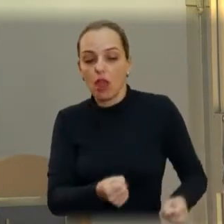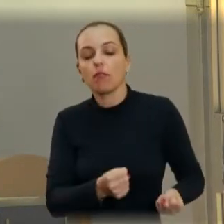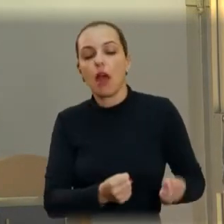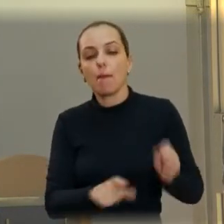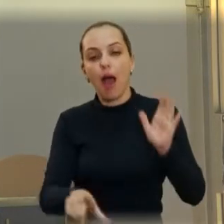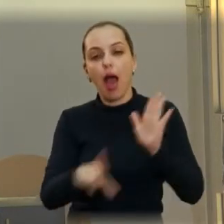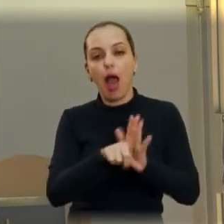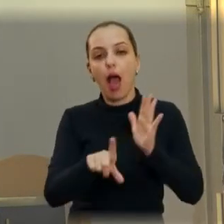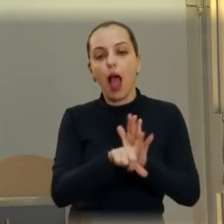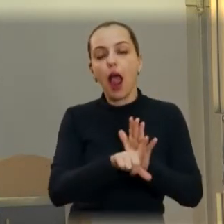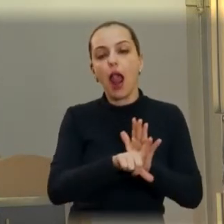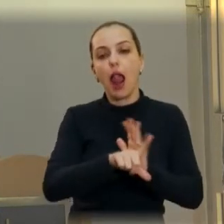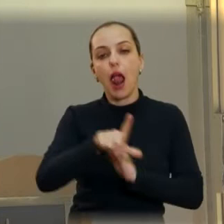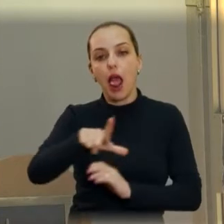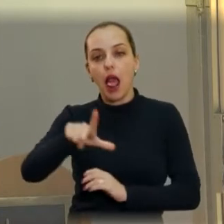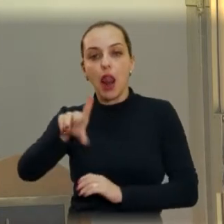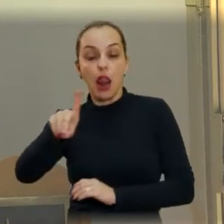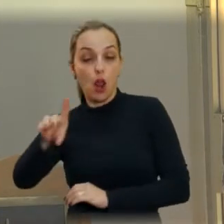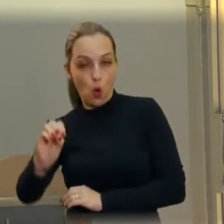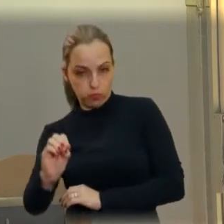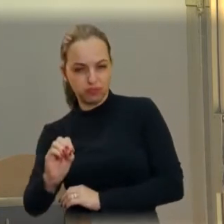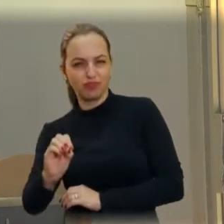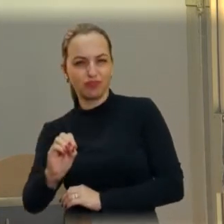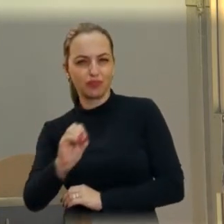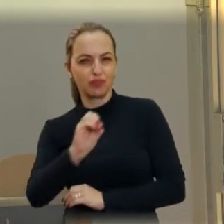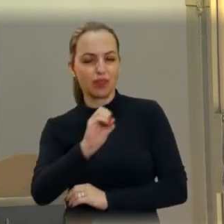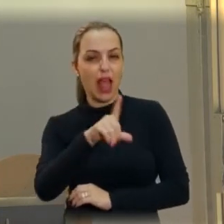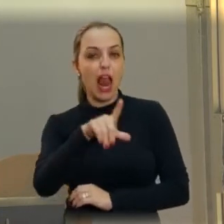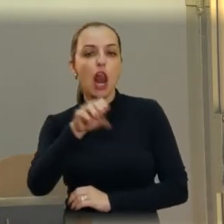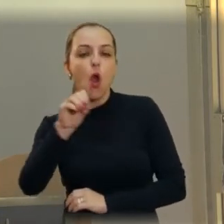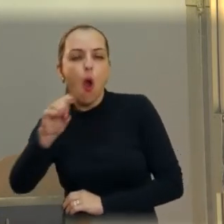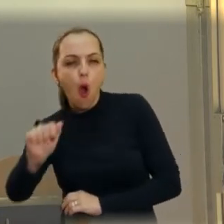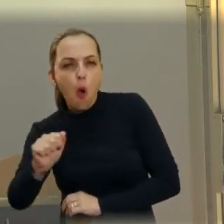anual, lei de diretrizes orçamentárias.